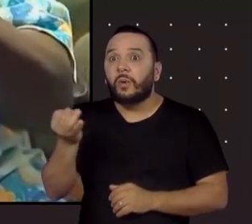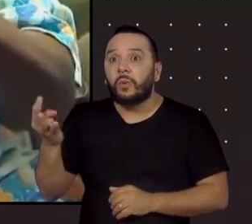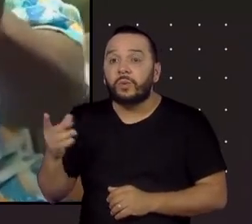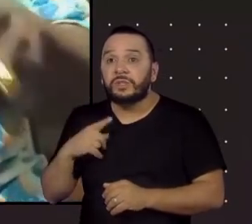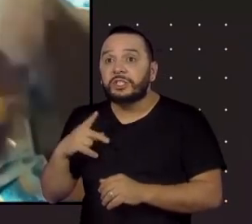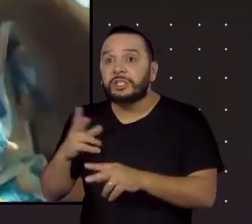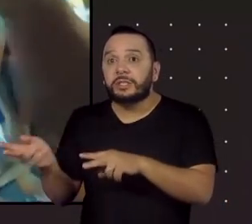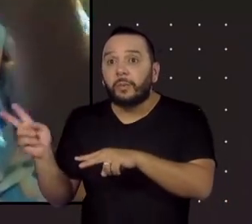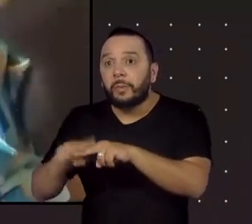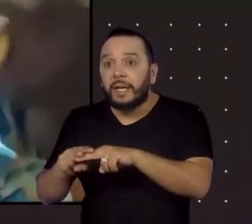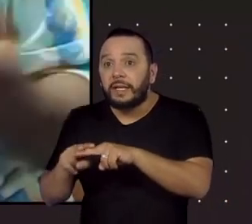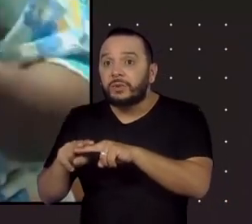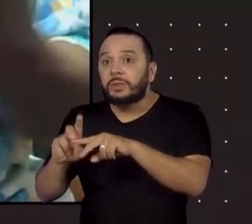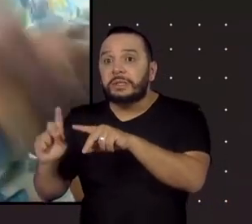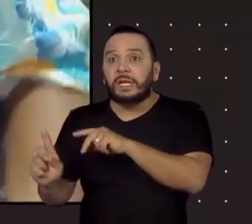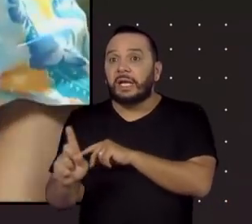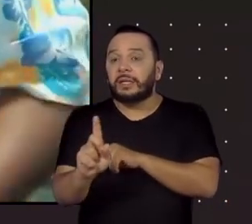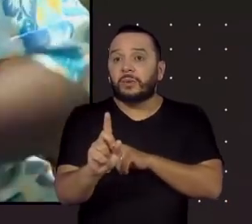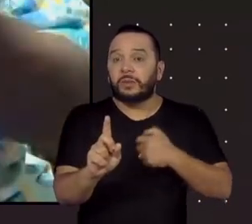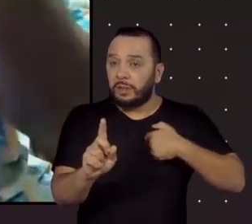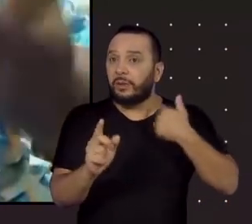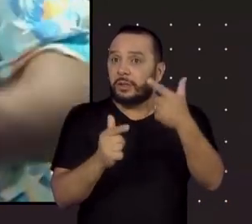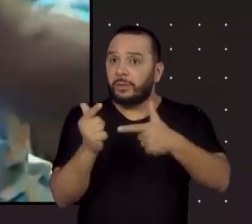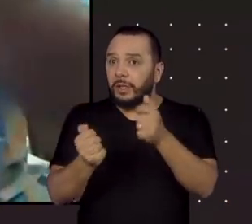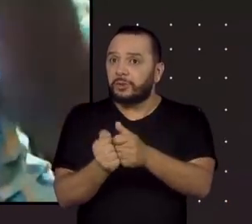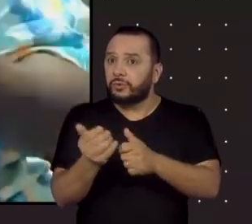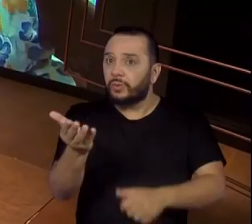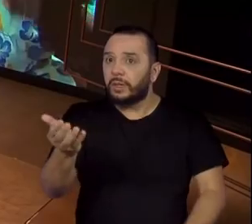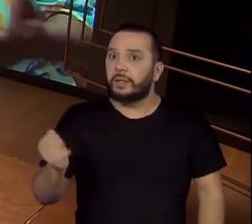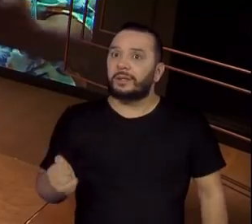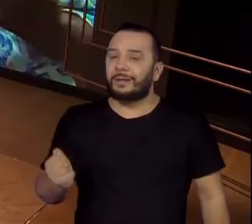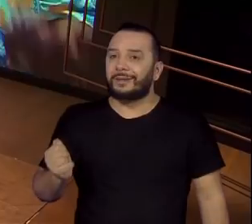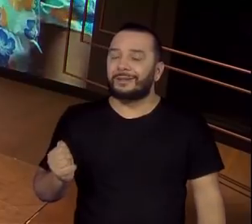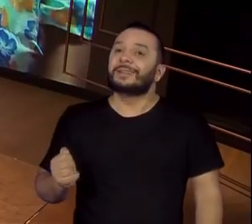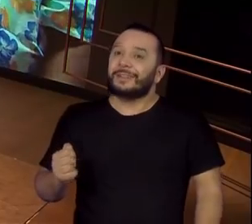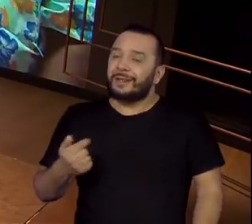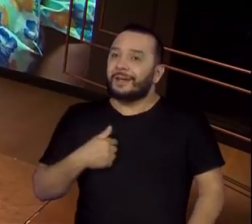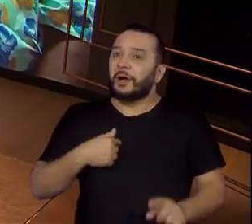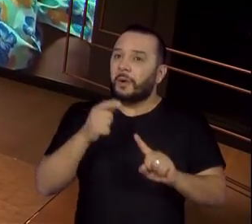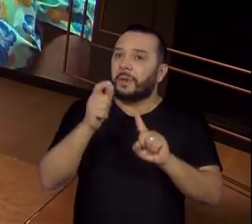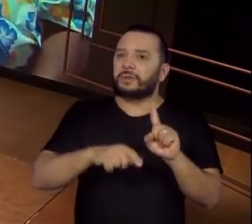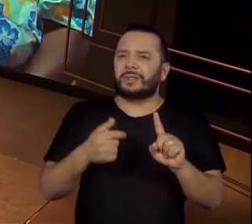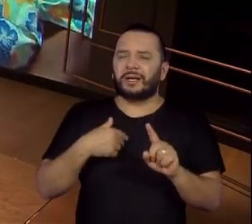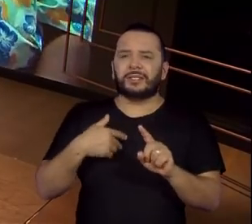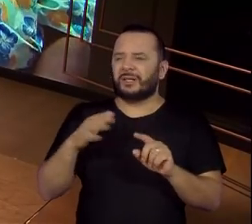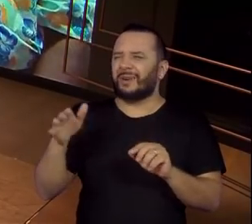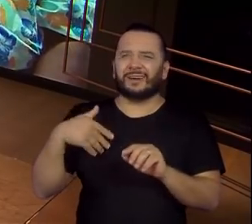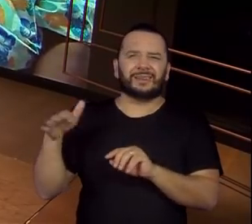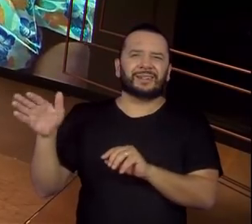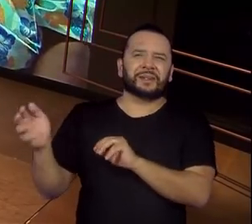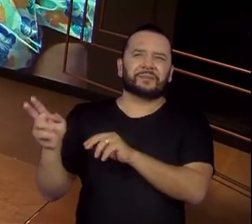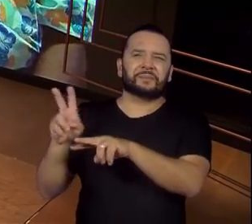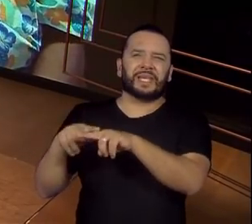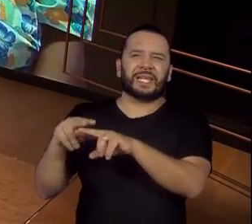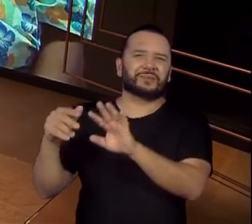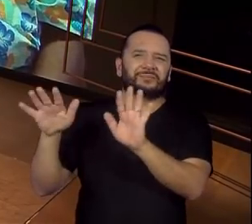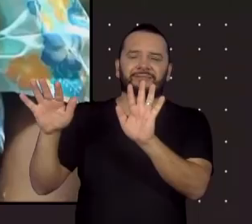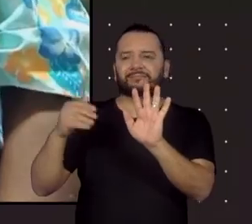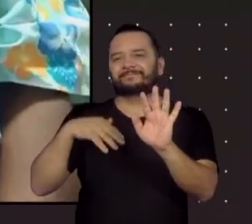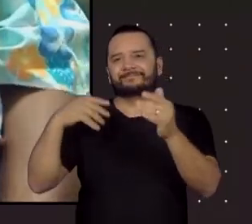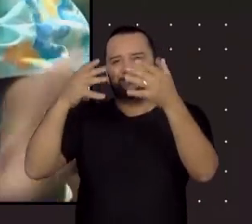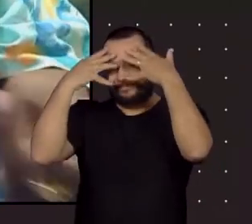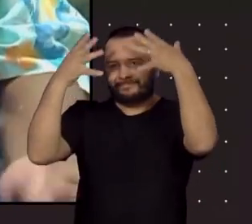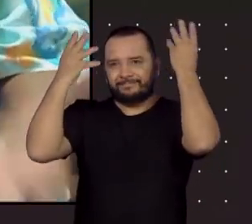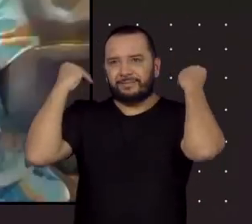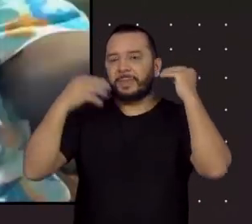E eu fiz o personagem, ele foi fluindo. Eu nem forcei muito, não. Não foi um trabalho assim que eu tivesse